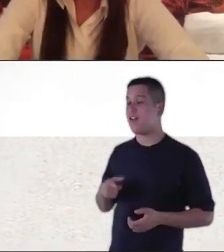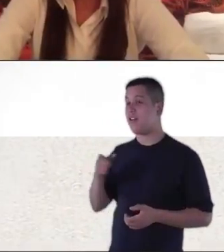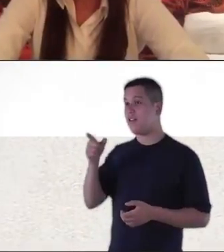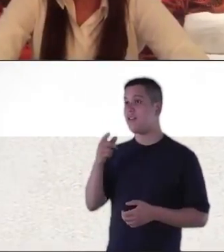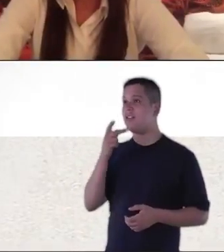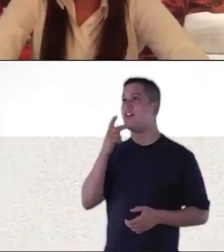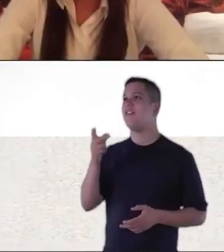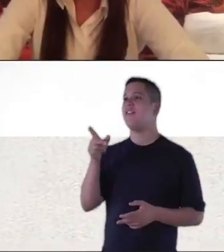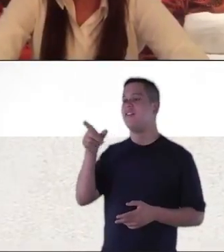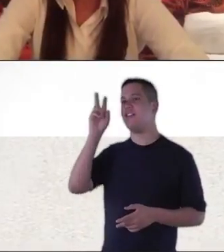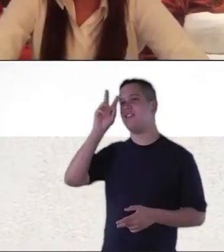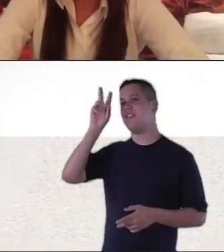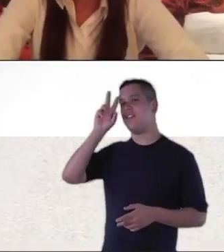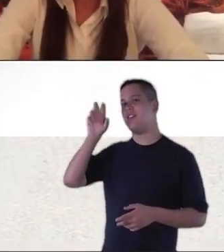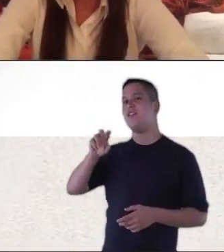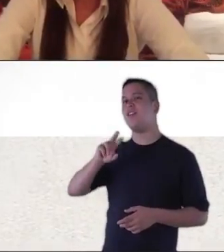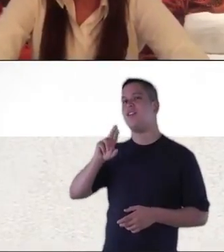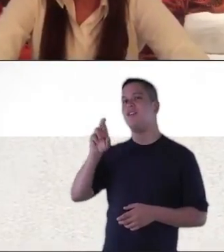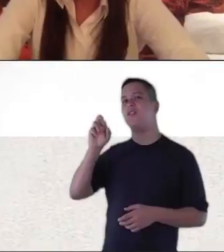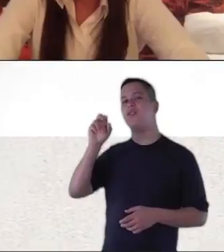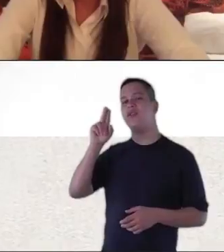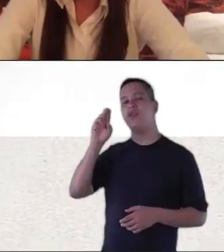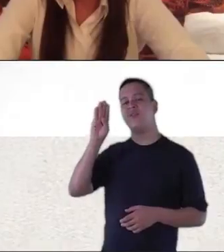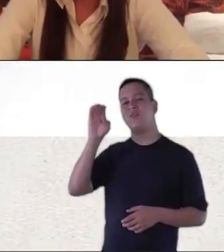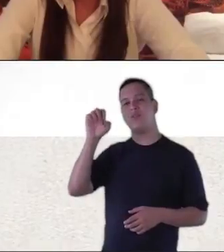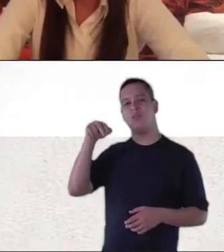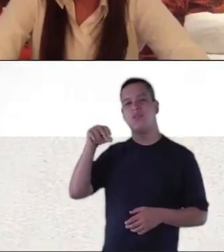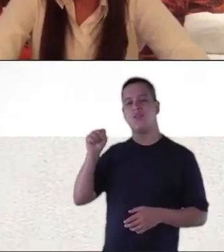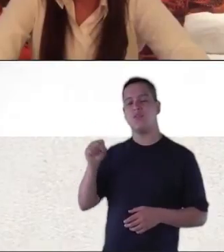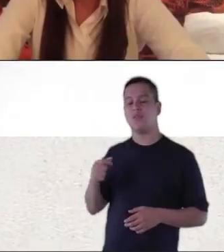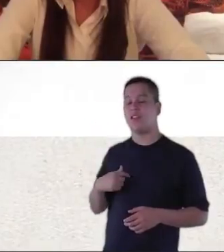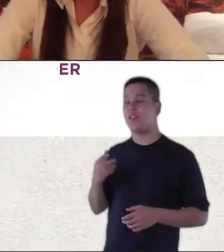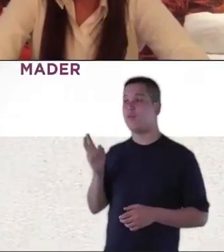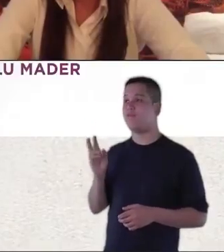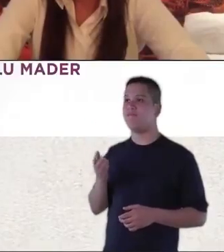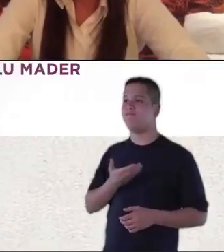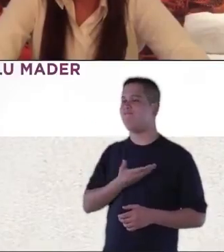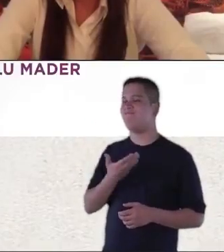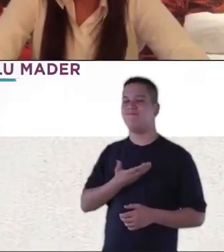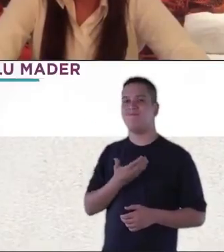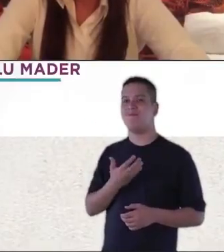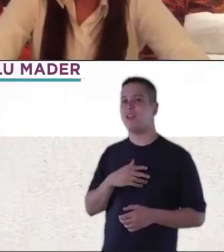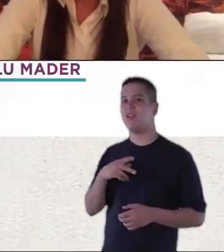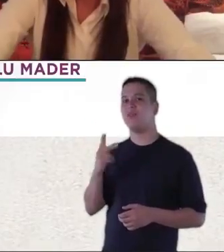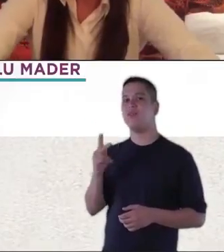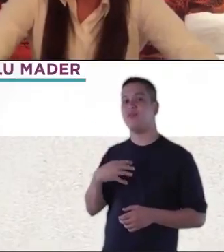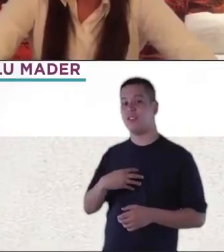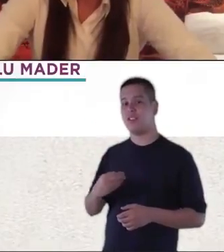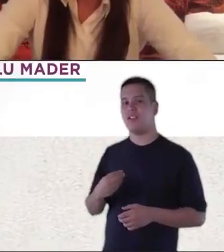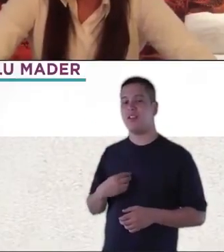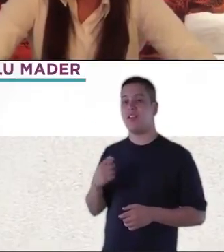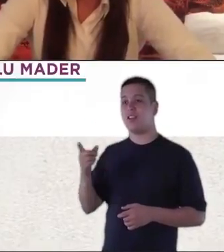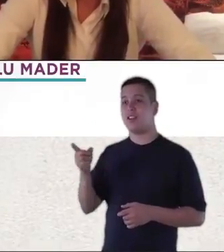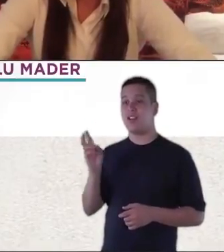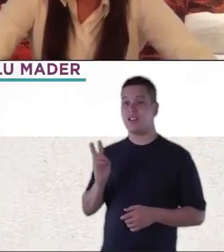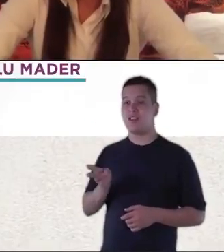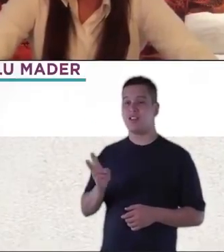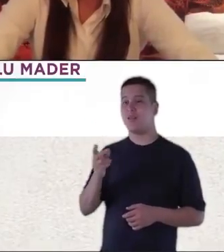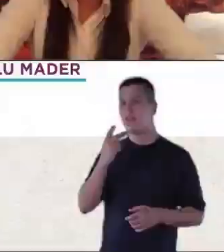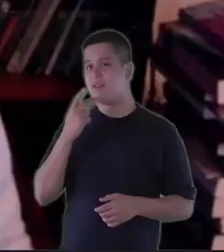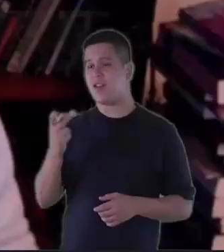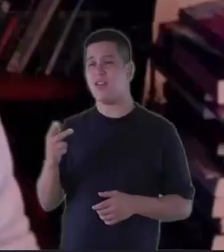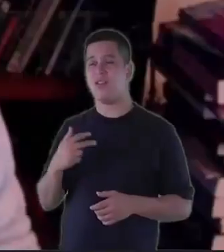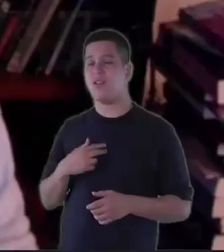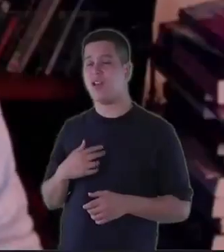Zé Rubem, né? Do Rubem Fonseca. Eu sou muito amigo do filho dele, o Zé Henrique, e o Zé Henrique sempre conta para mim, né? Eu sou muito fã do Rubem Fonseca,